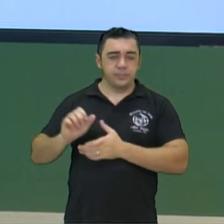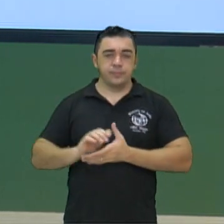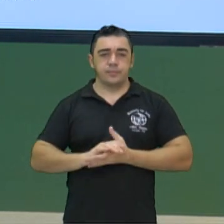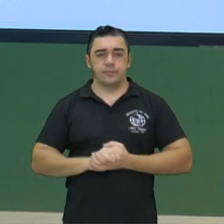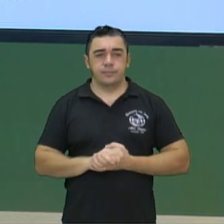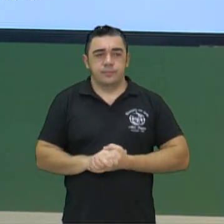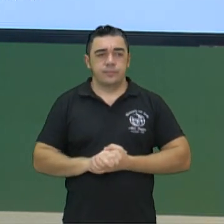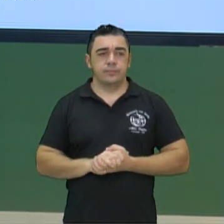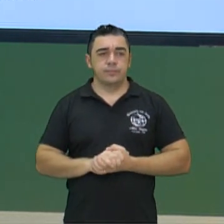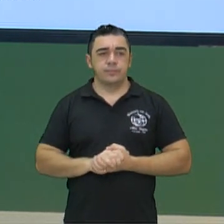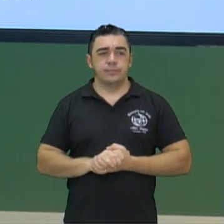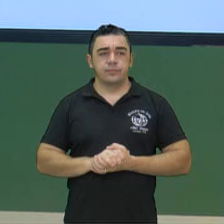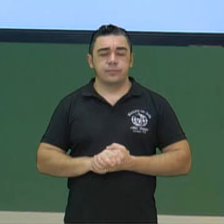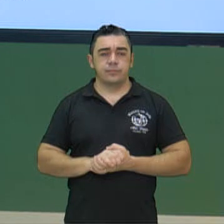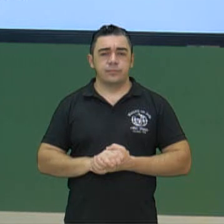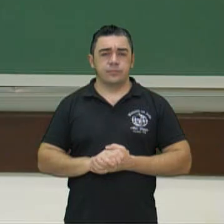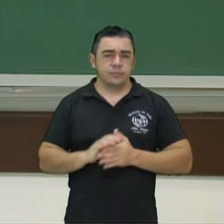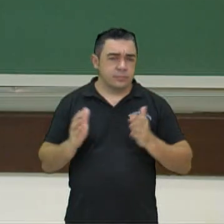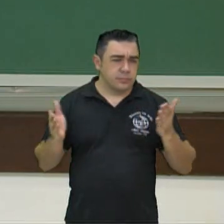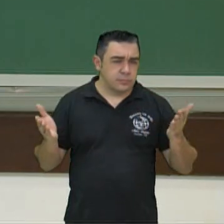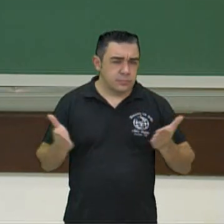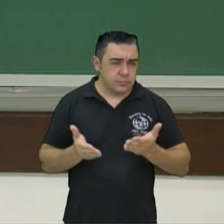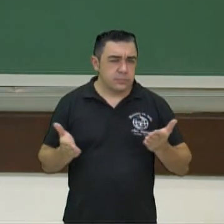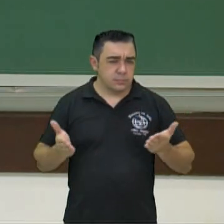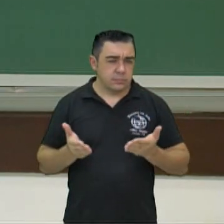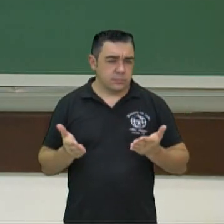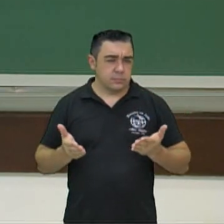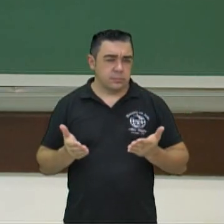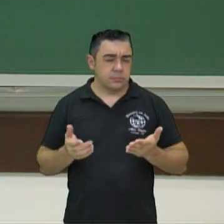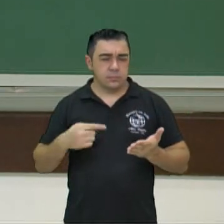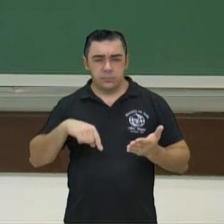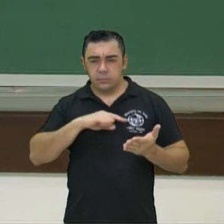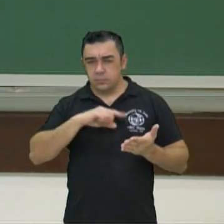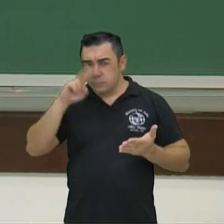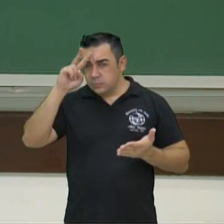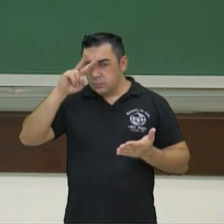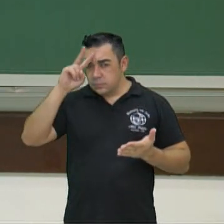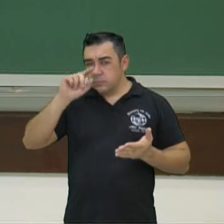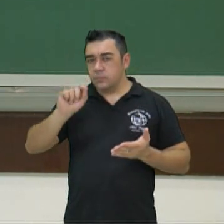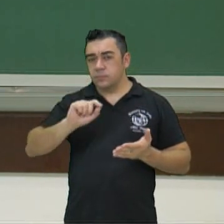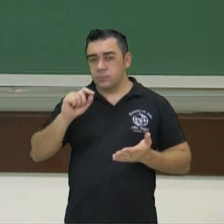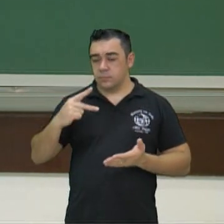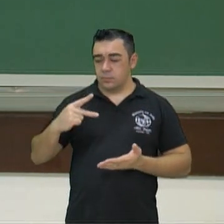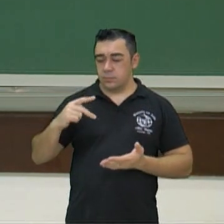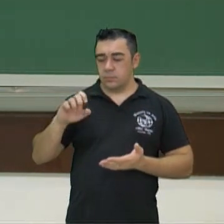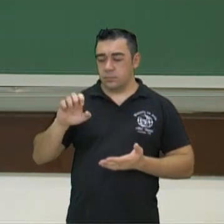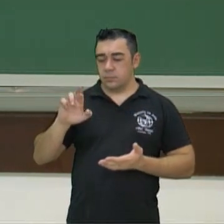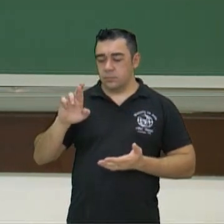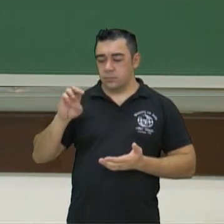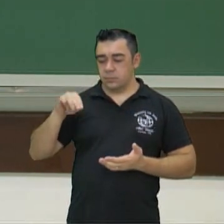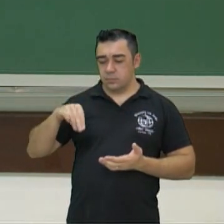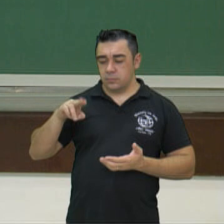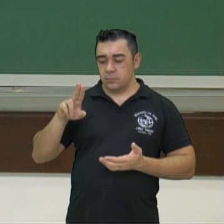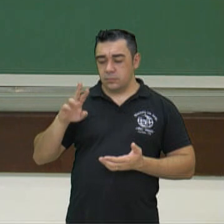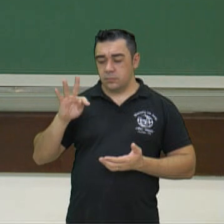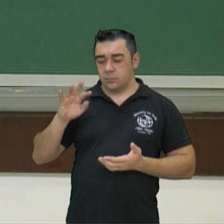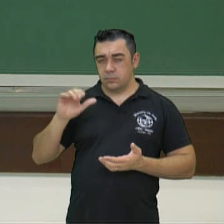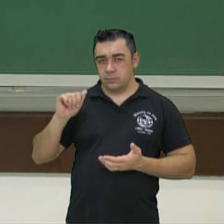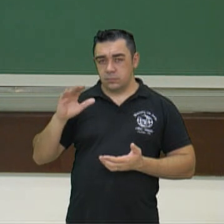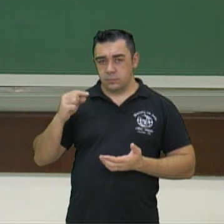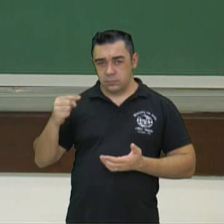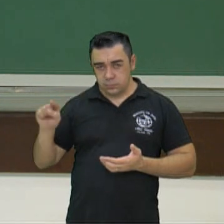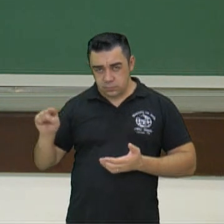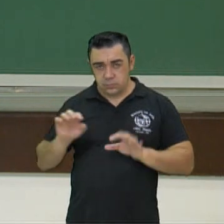vamos lá? Agora sim, vamos relembrar um pouco da permutação simples antes da gente começar